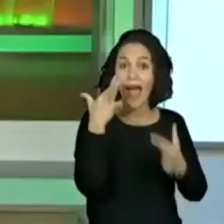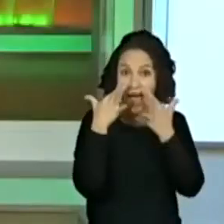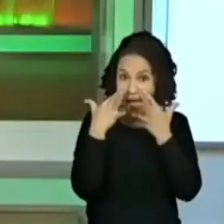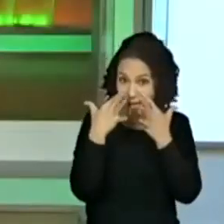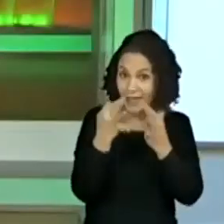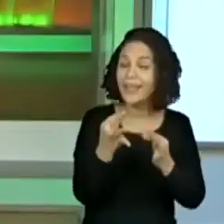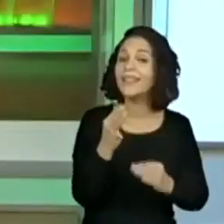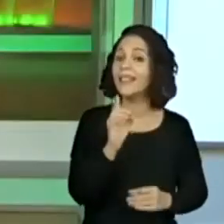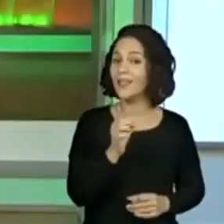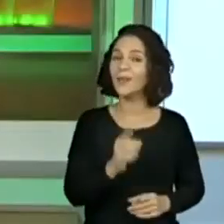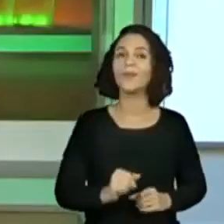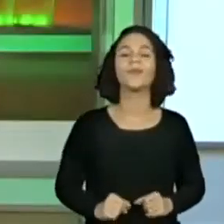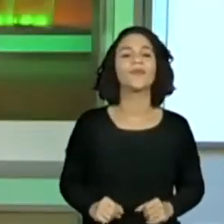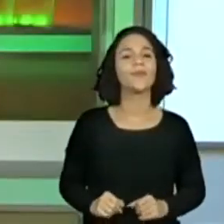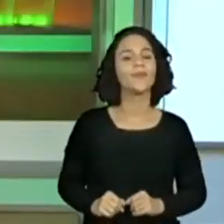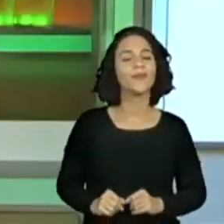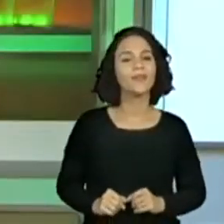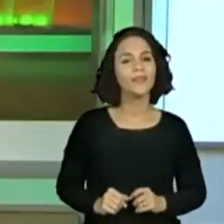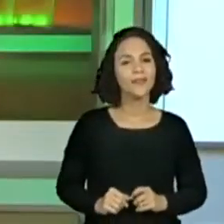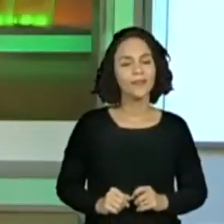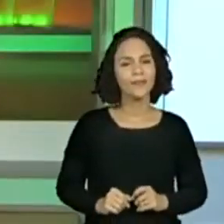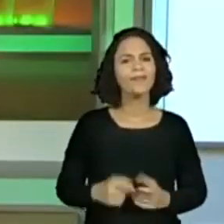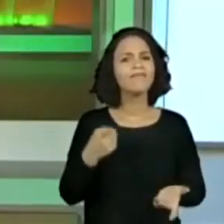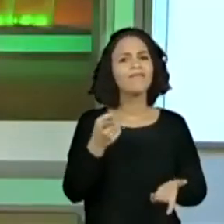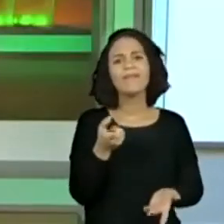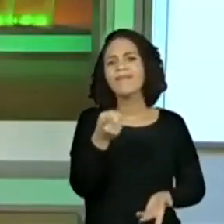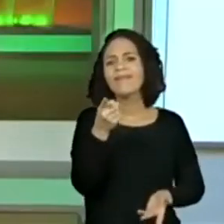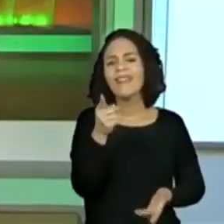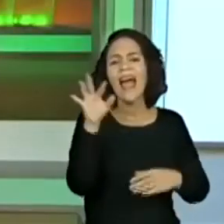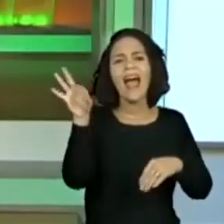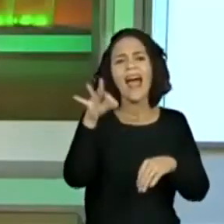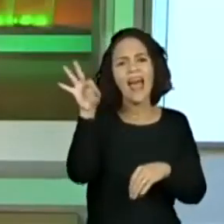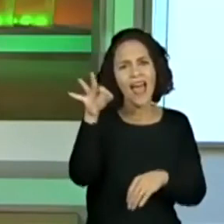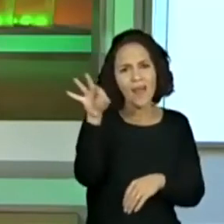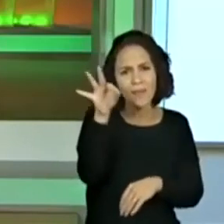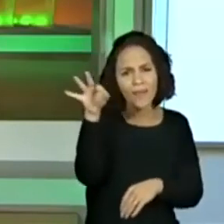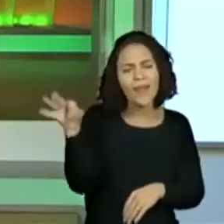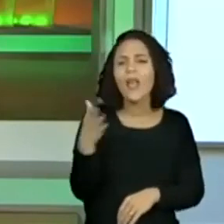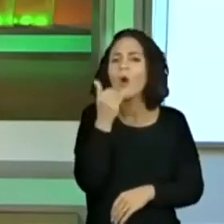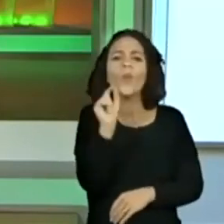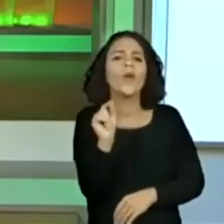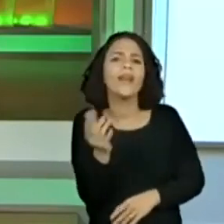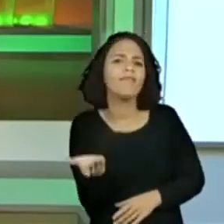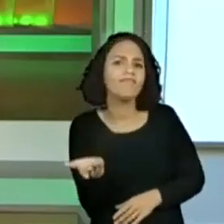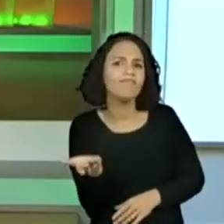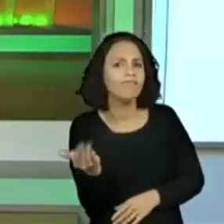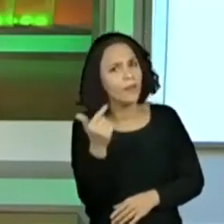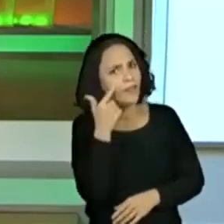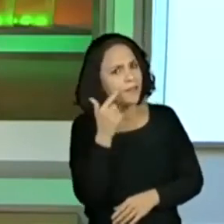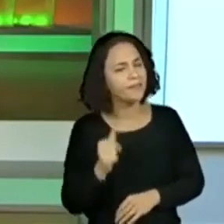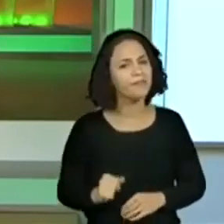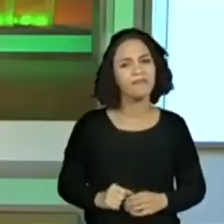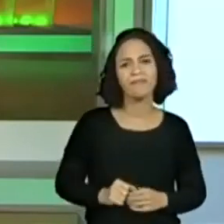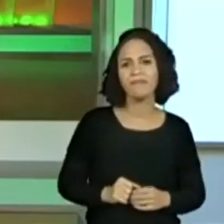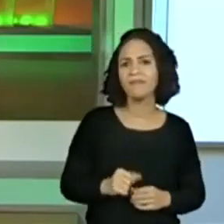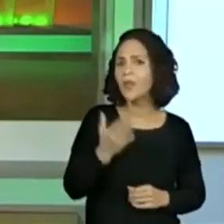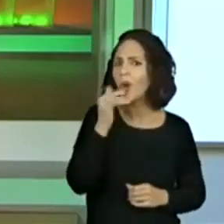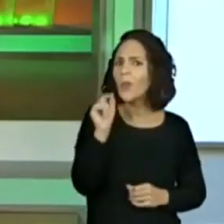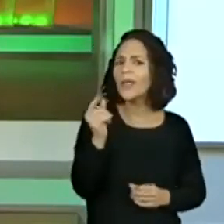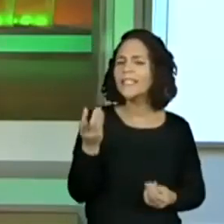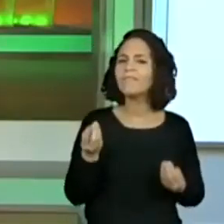atenção pensando nisso. Do que se alimenta uma abelha? Você sabe? Do que se alimenta uma